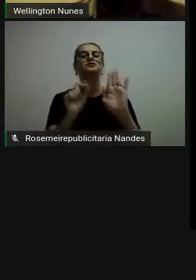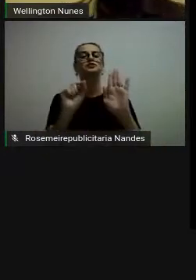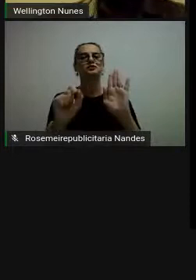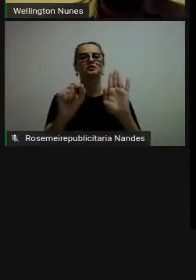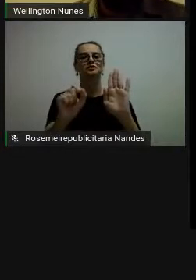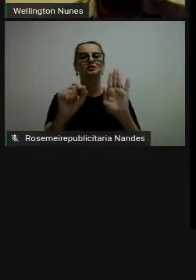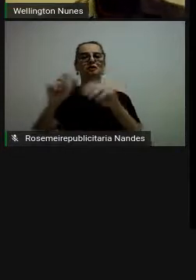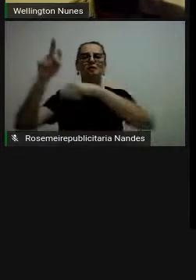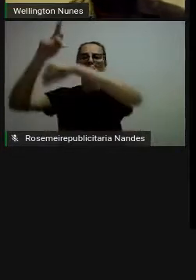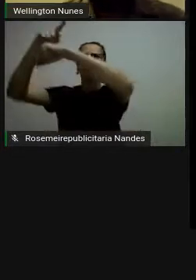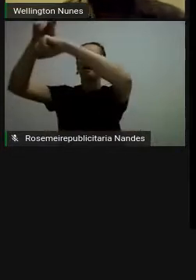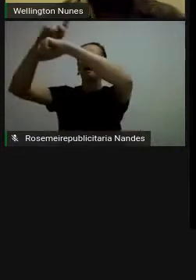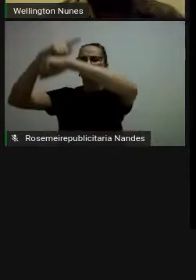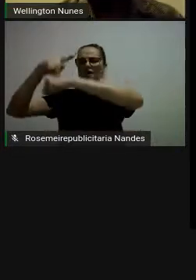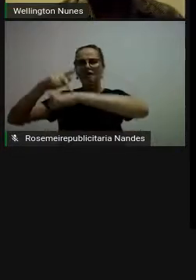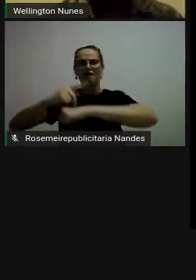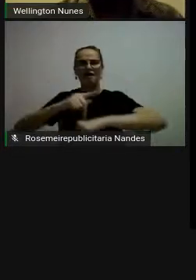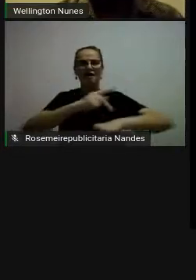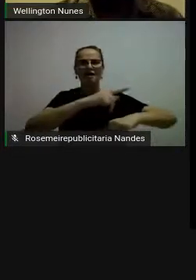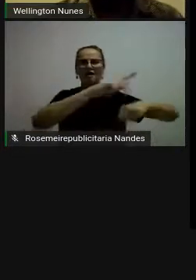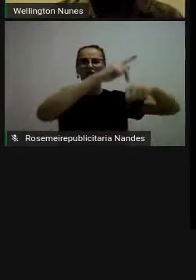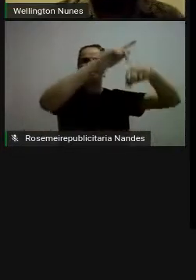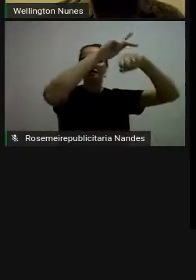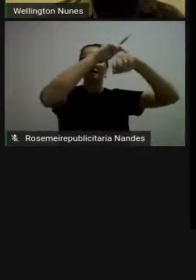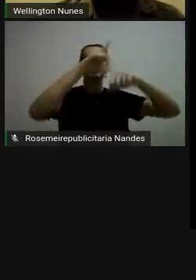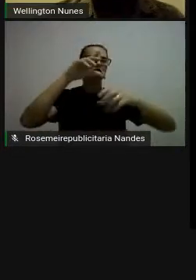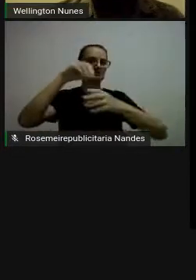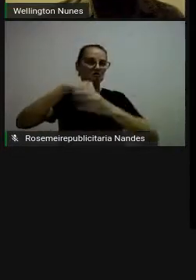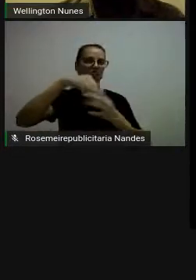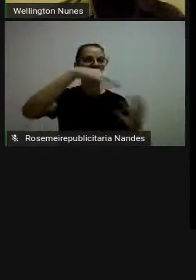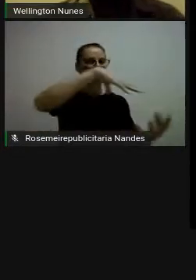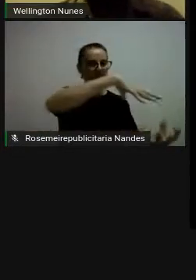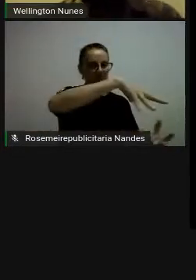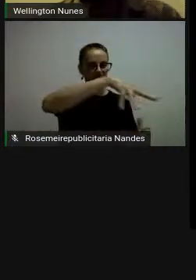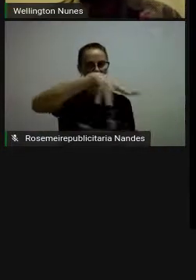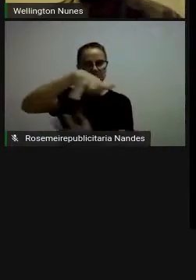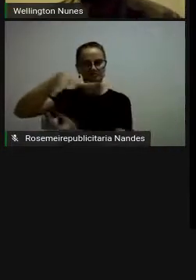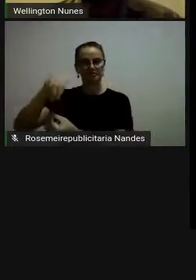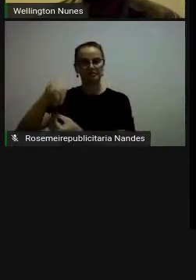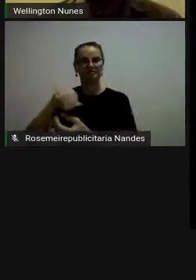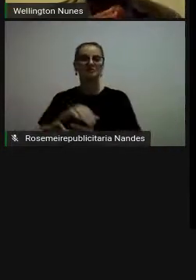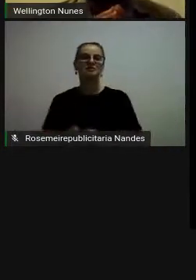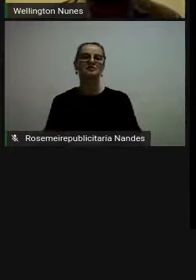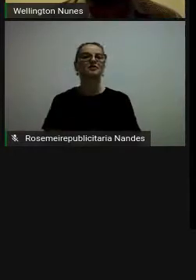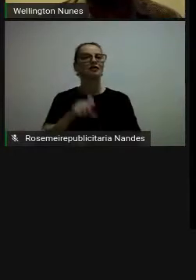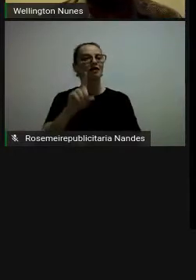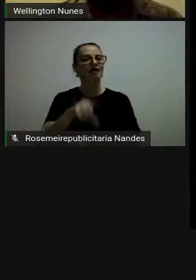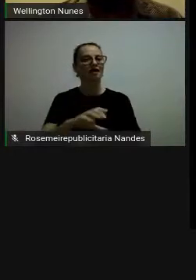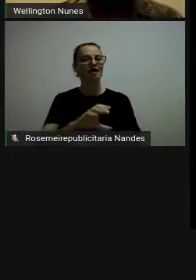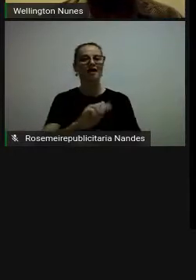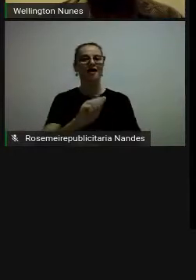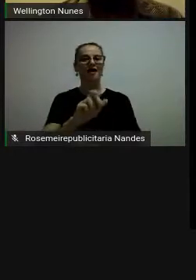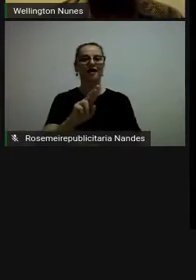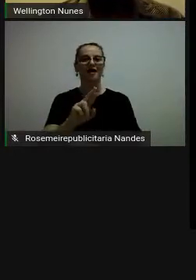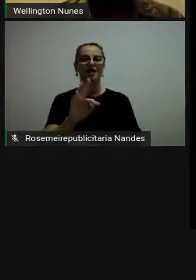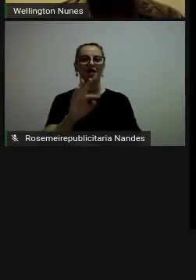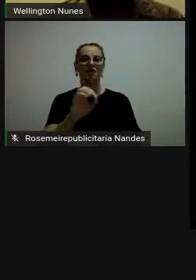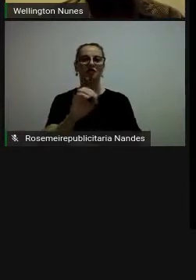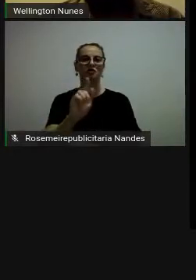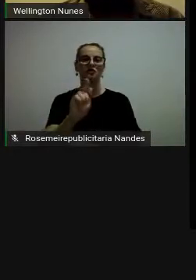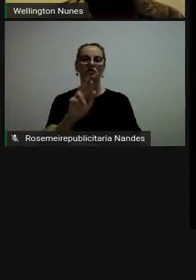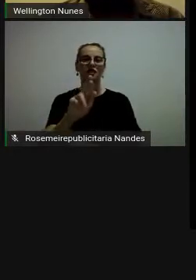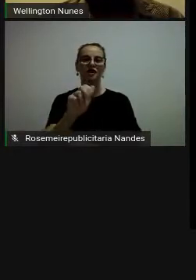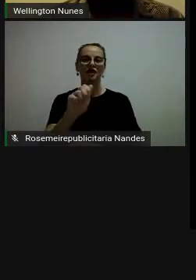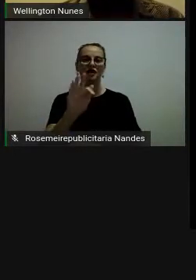os países, né, do nosso globo. Então, cartografia ela trabalha com a representação de